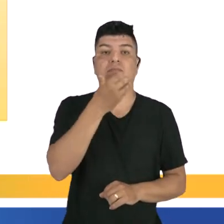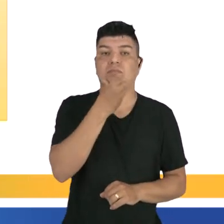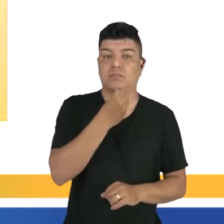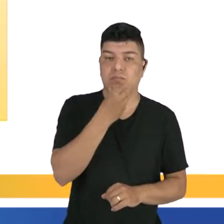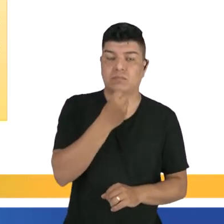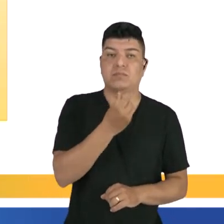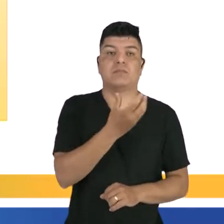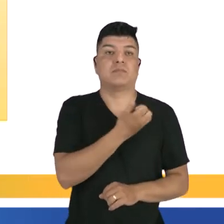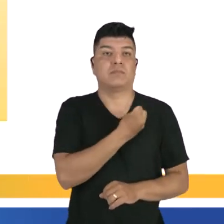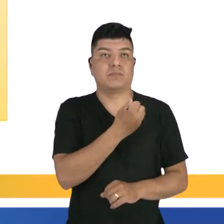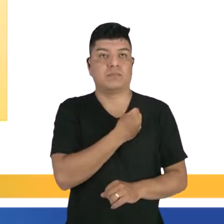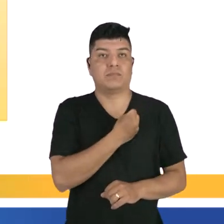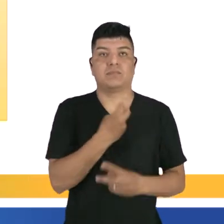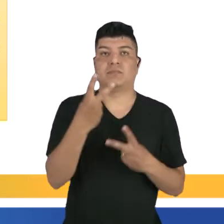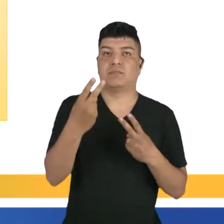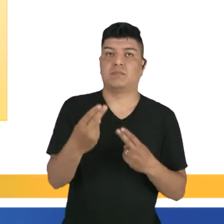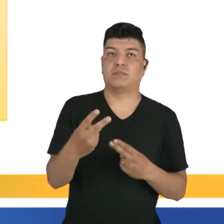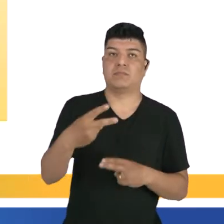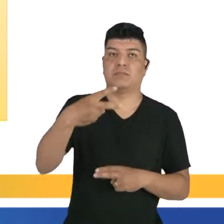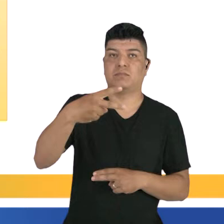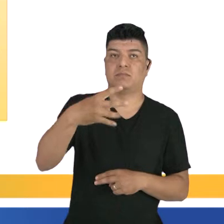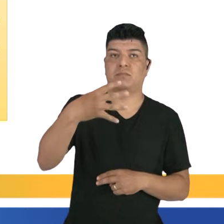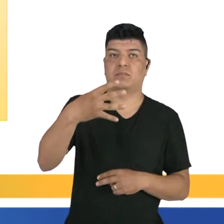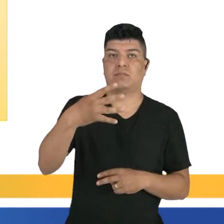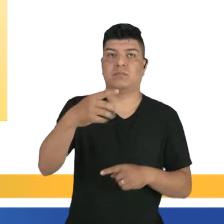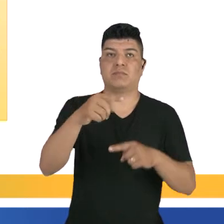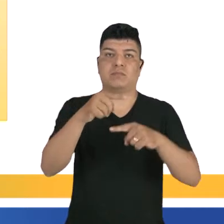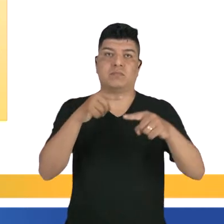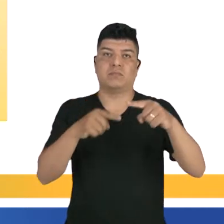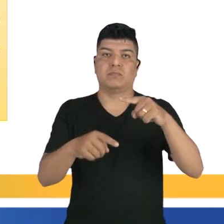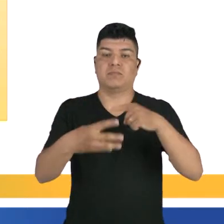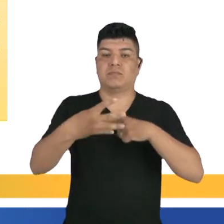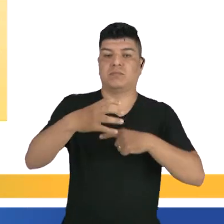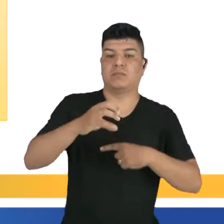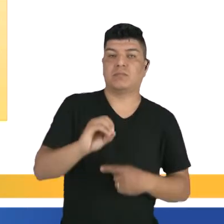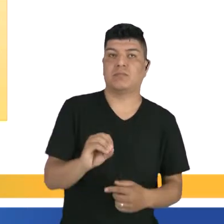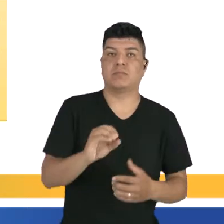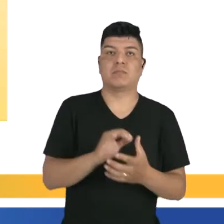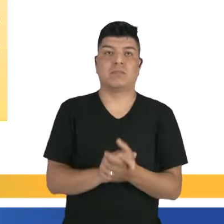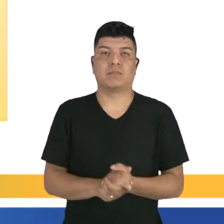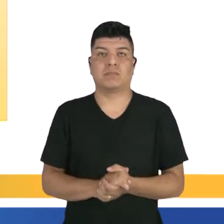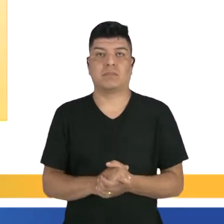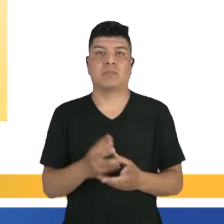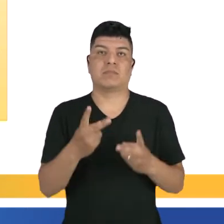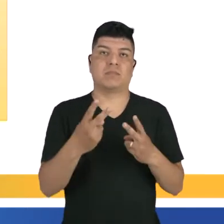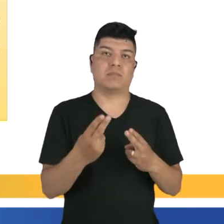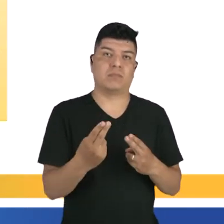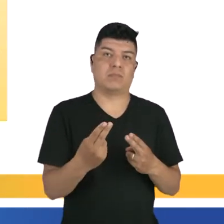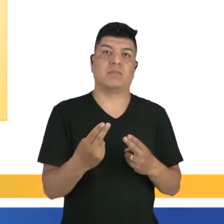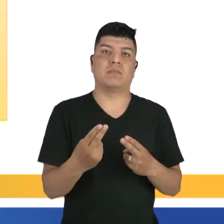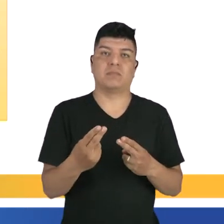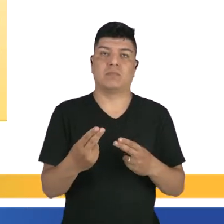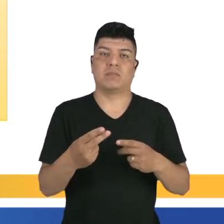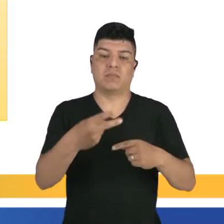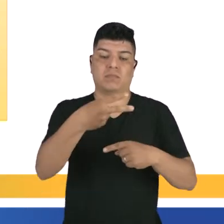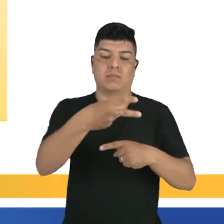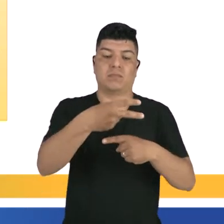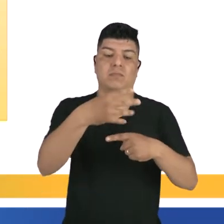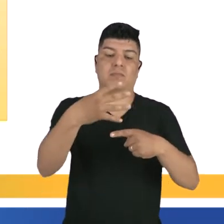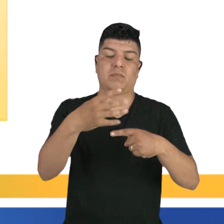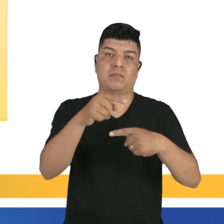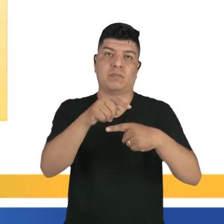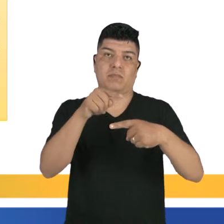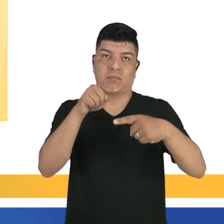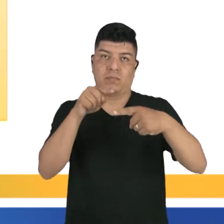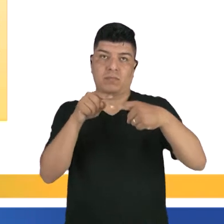essa fração aqui, 24 sobre 40, ok? Então, a fração 24 sobre 40, para me encontrar a razão, eu